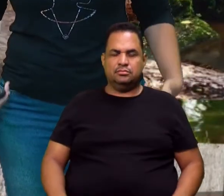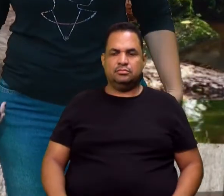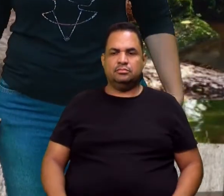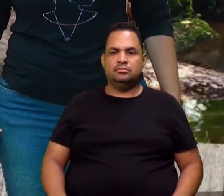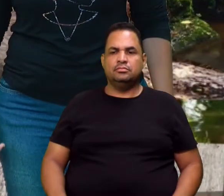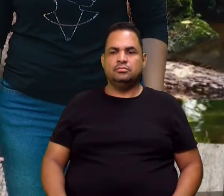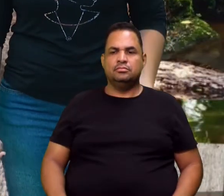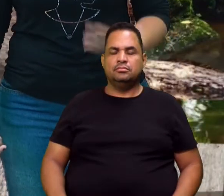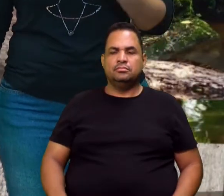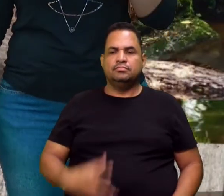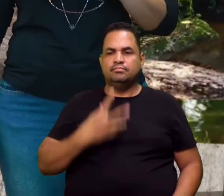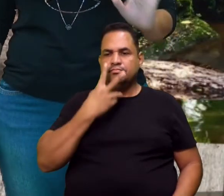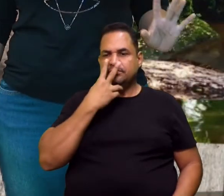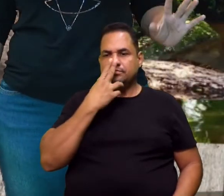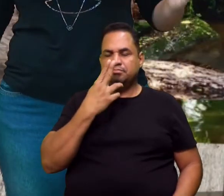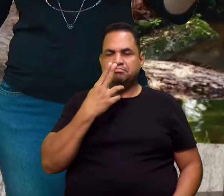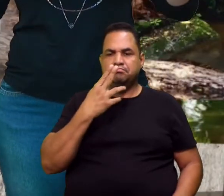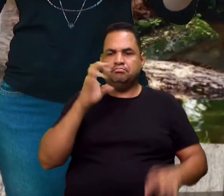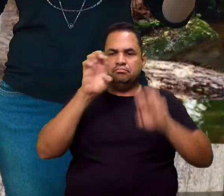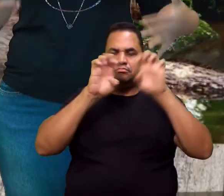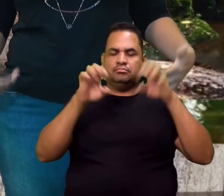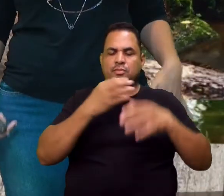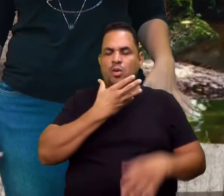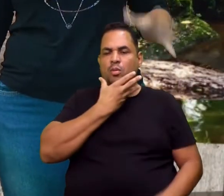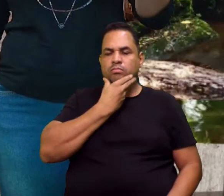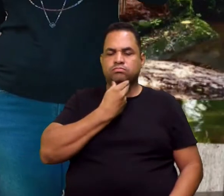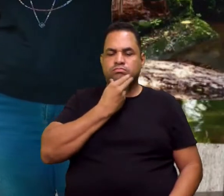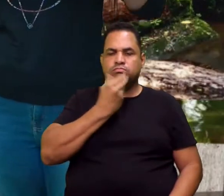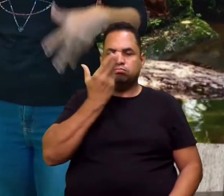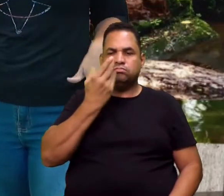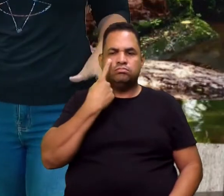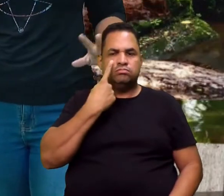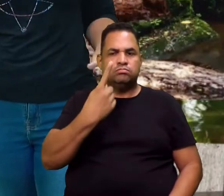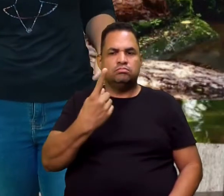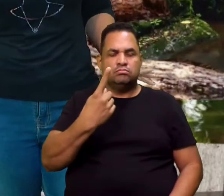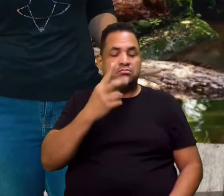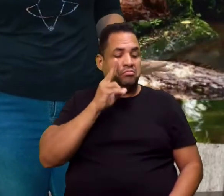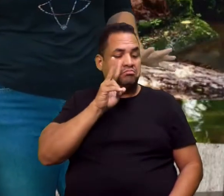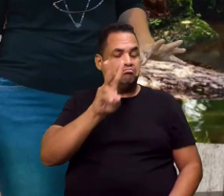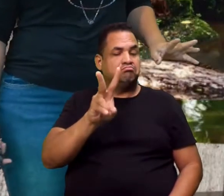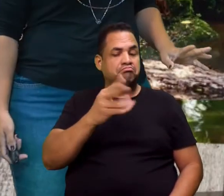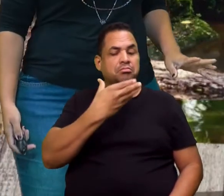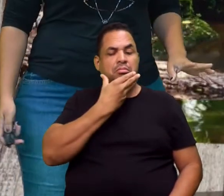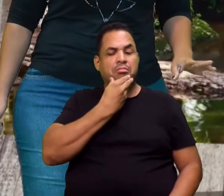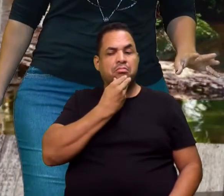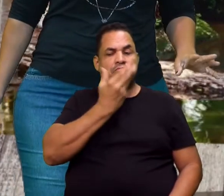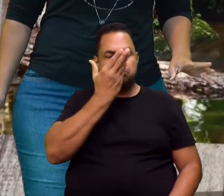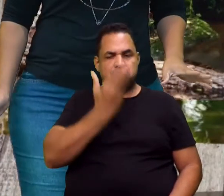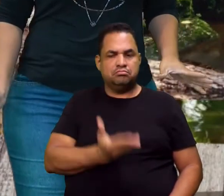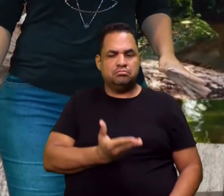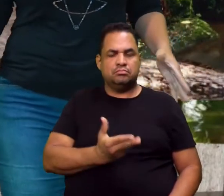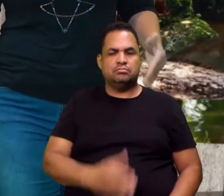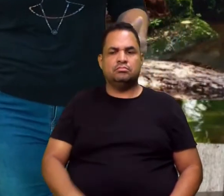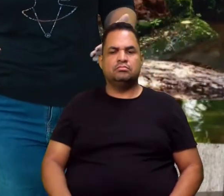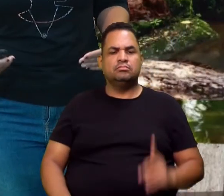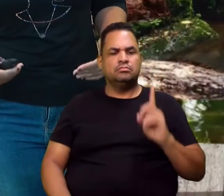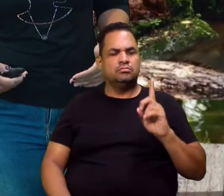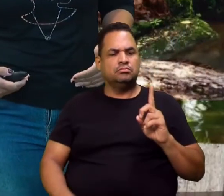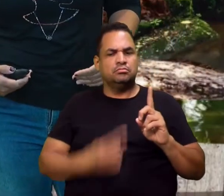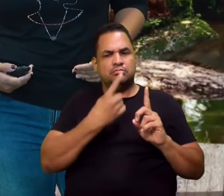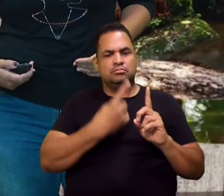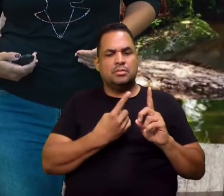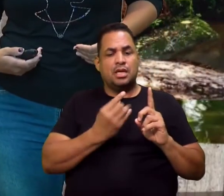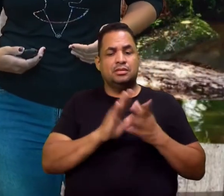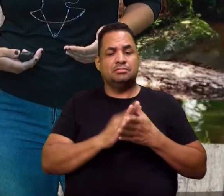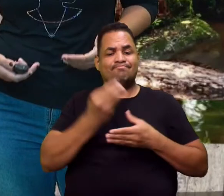aparente a estrutura masculina, ele é homem, você visualiza, ele é homem, tá? Mas